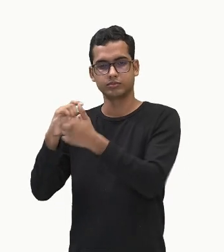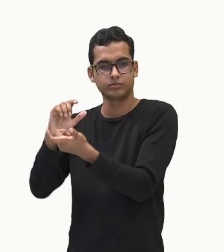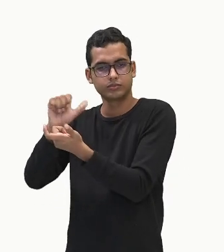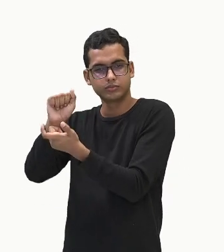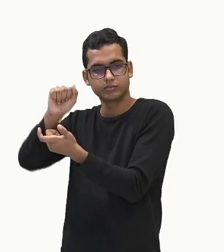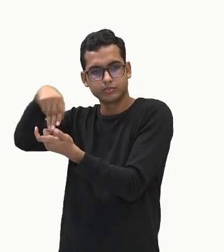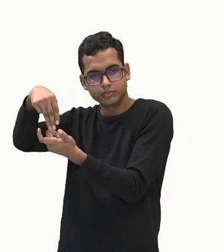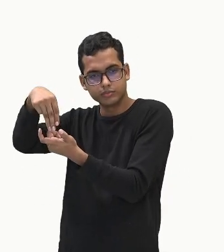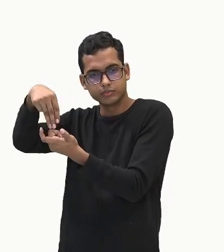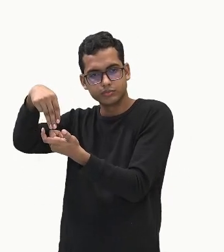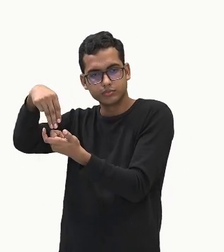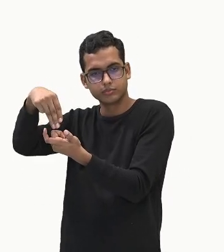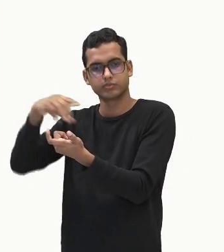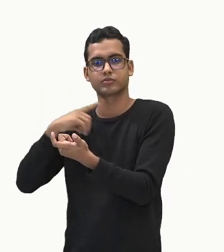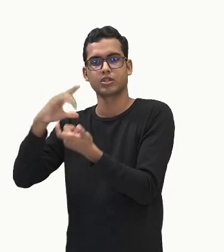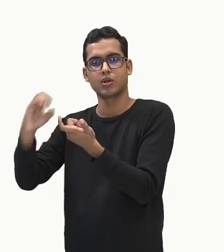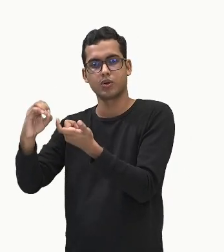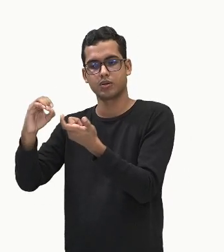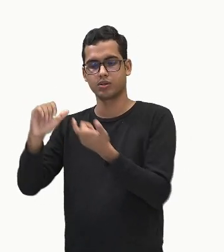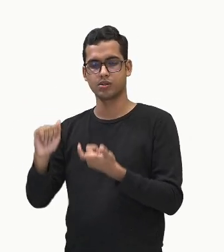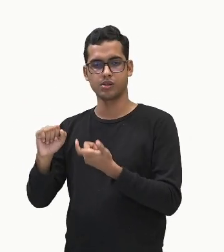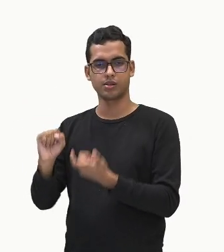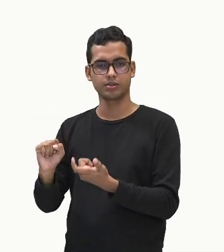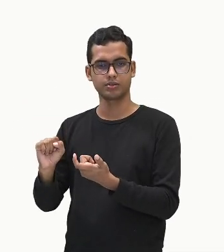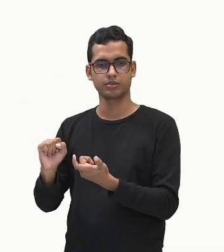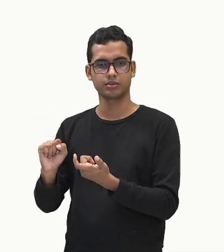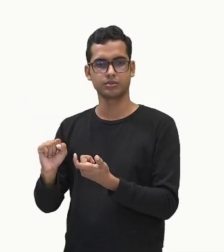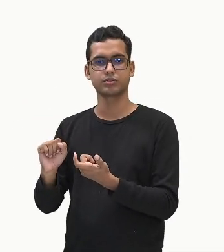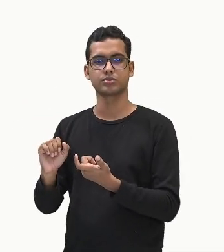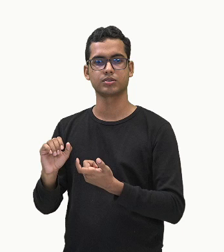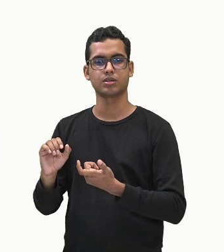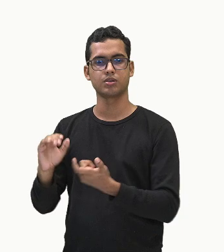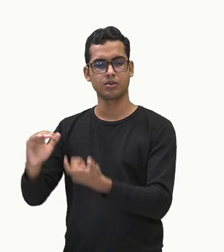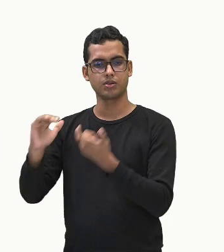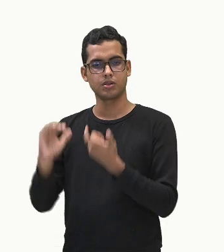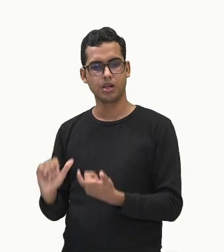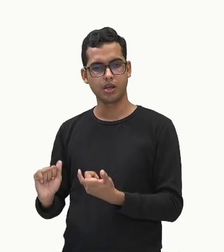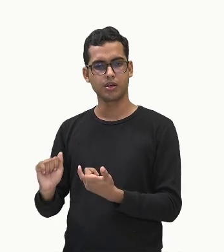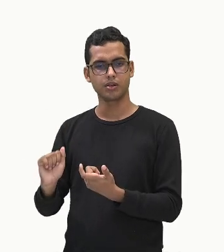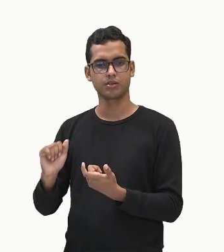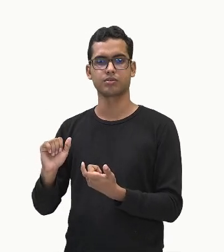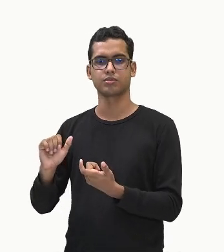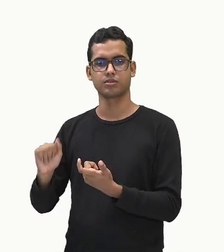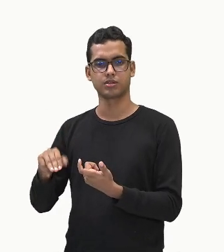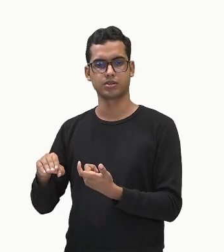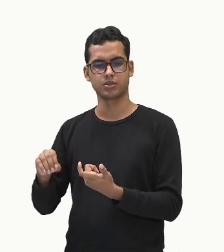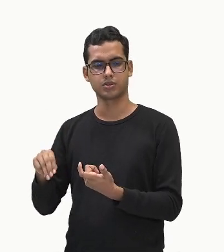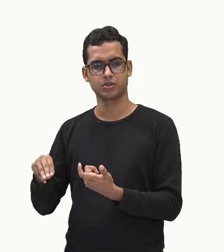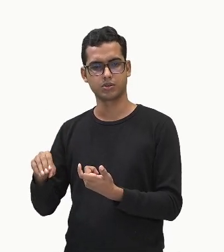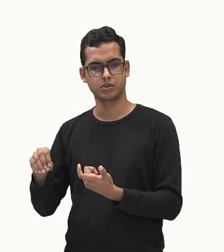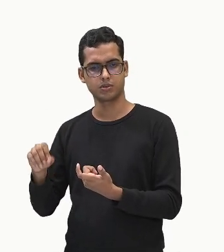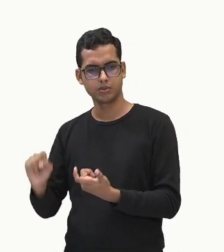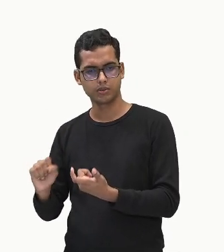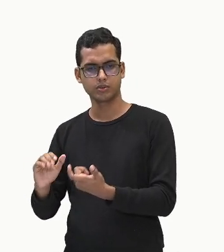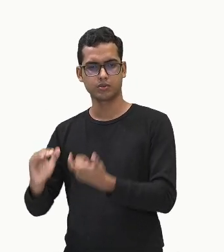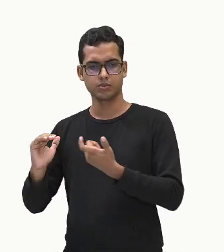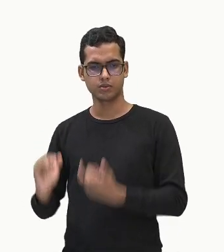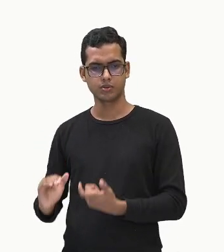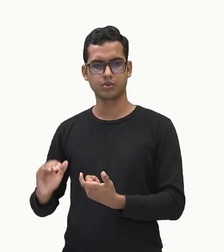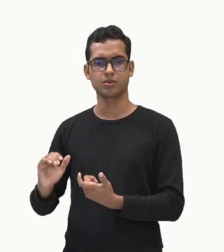usted ama, nosotros amamos, vosotros